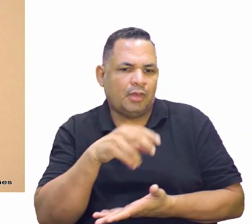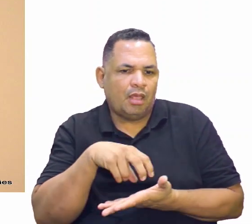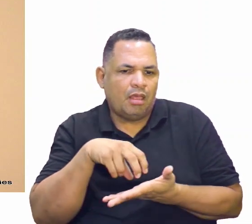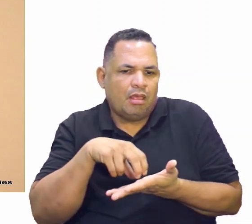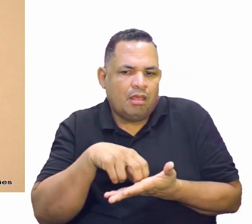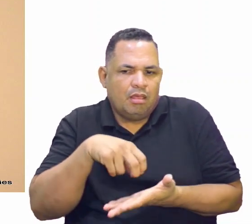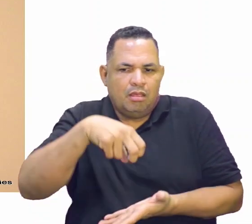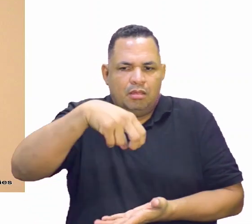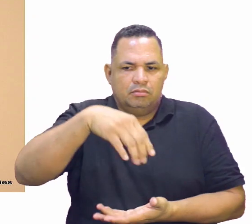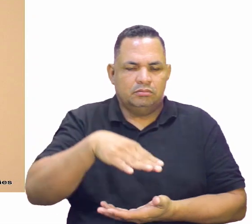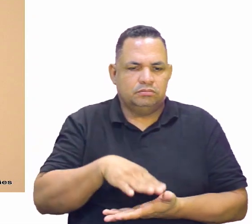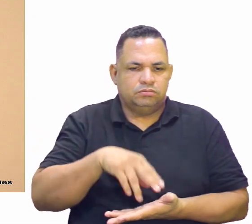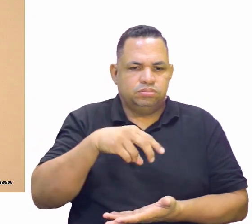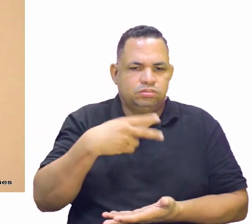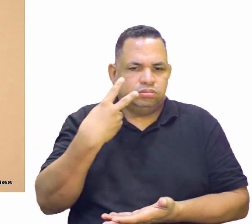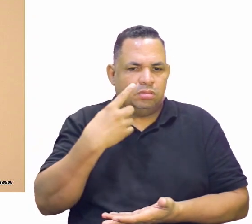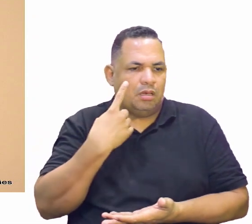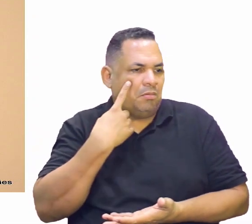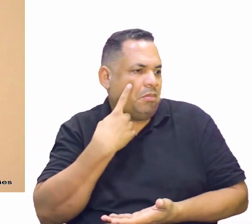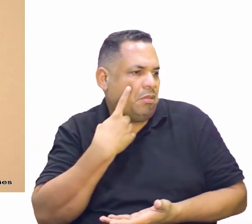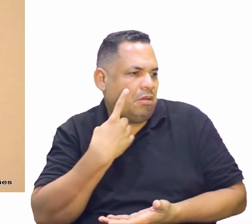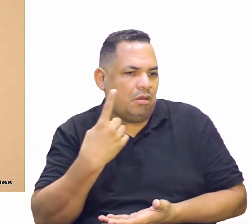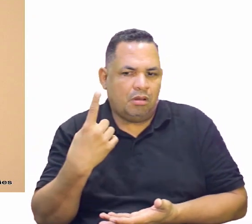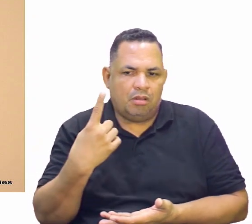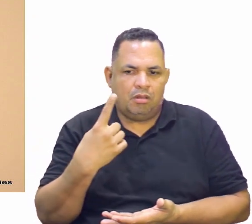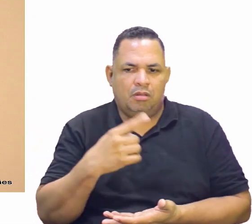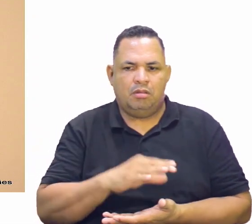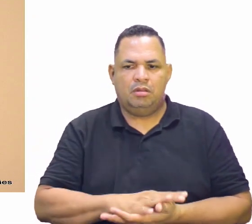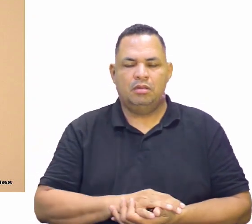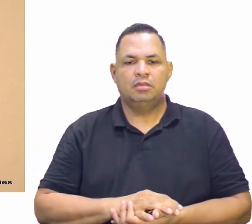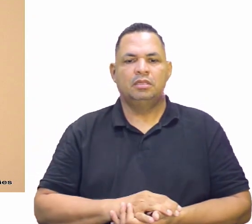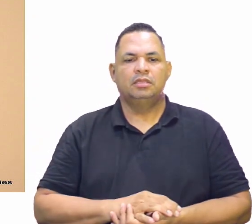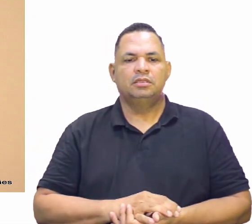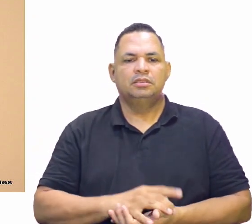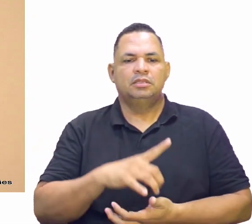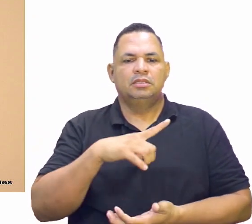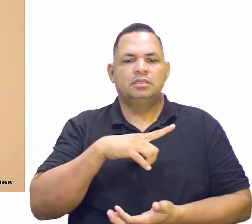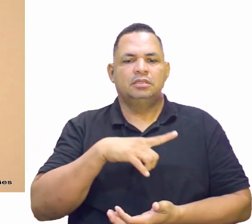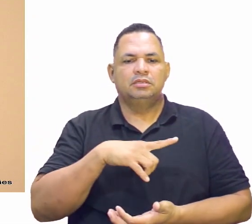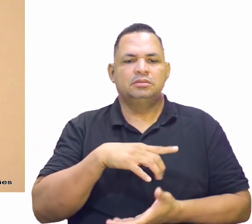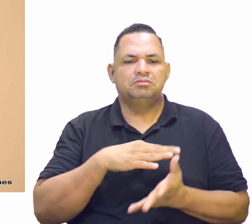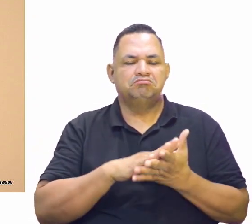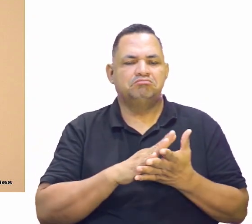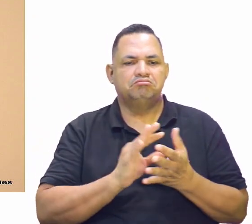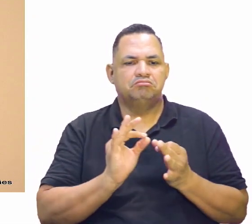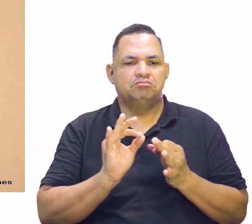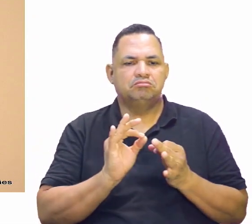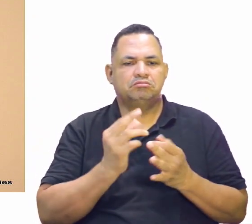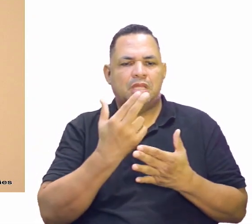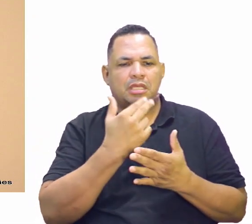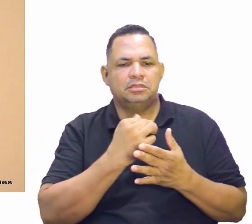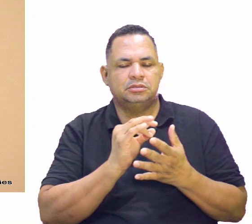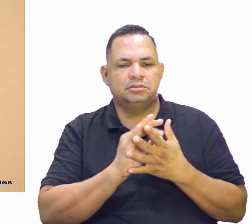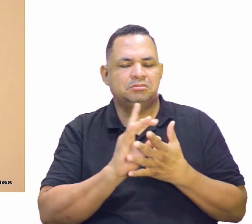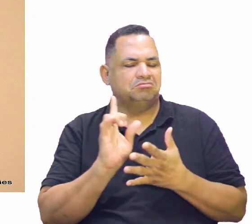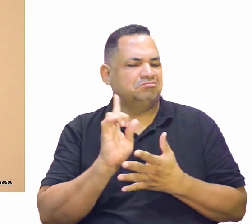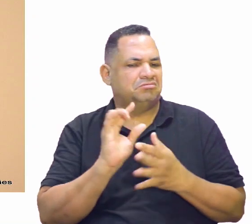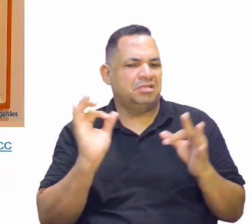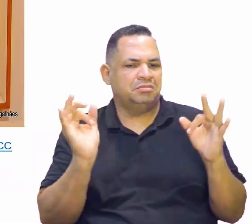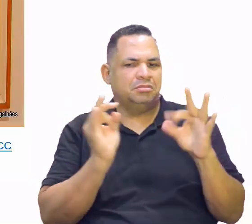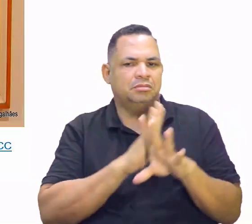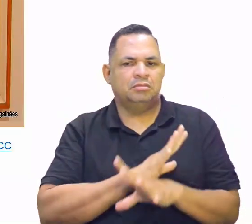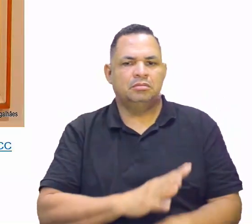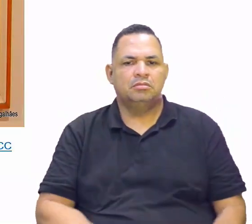agachando, levantando, olhando para o lado. Nas formas assim, há uma certa imperfeição. Tá certo?